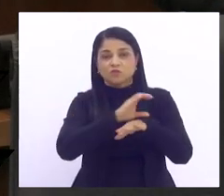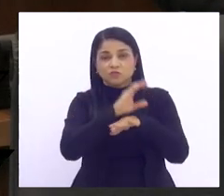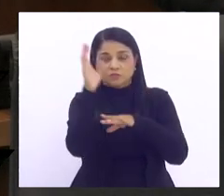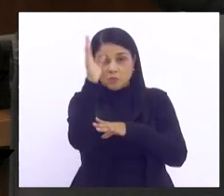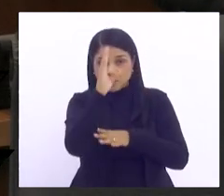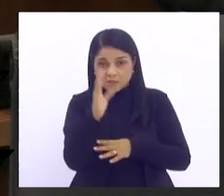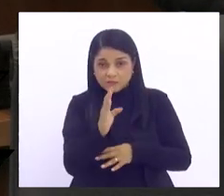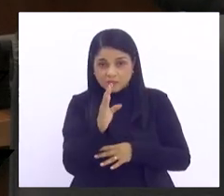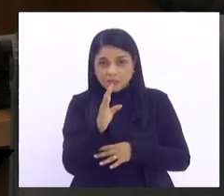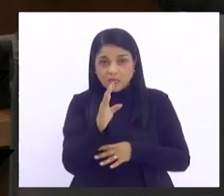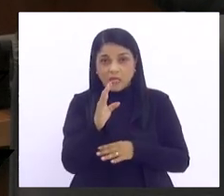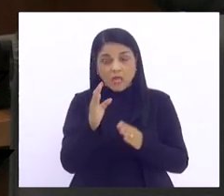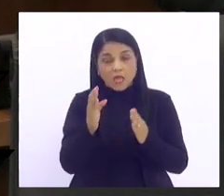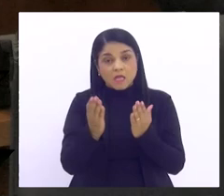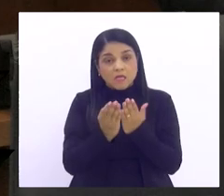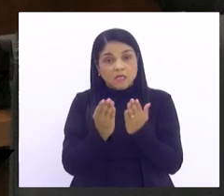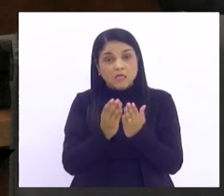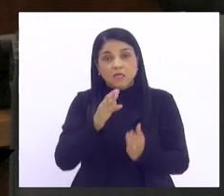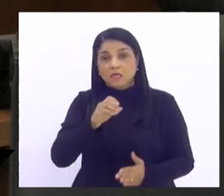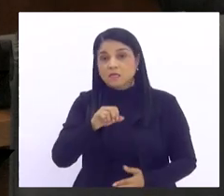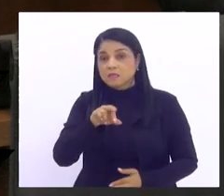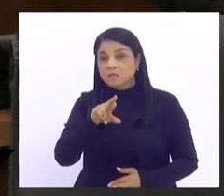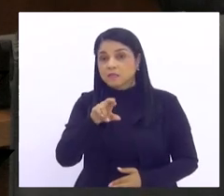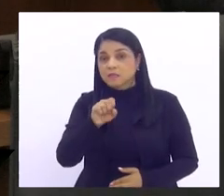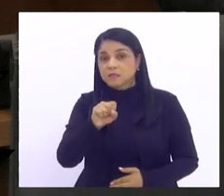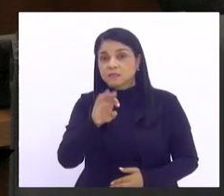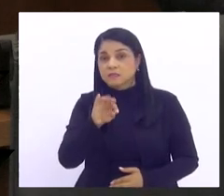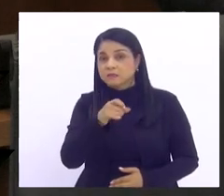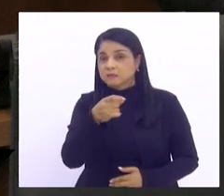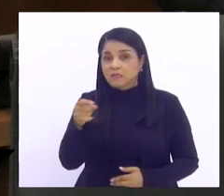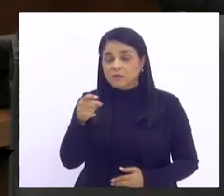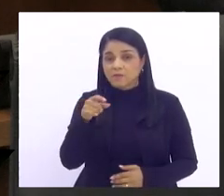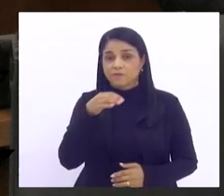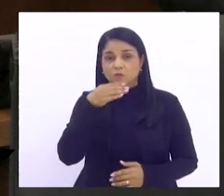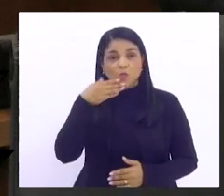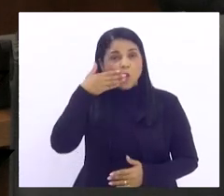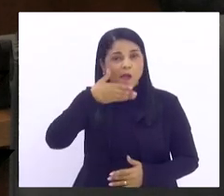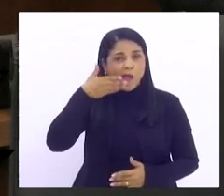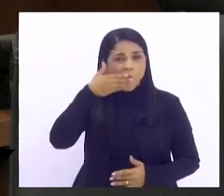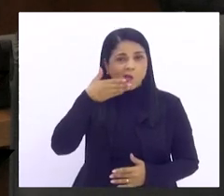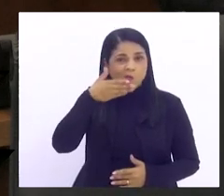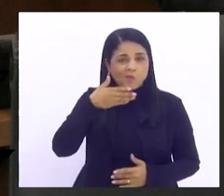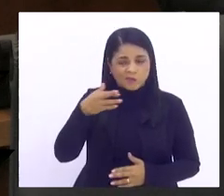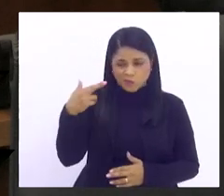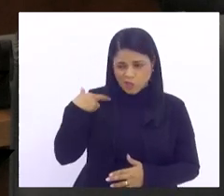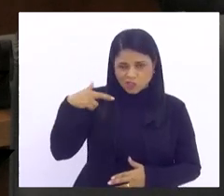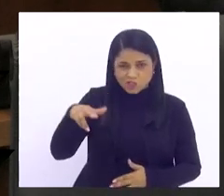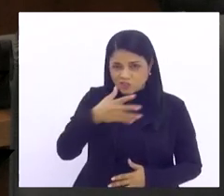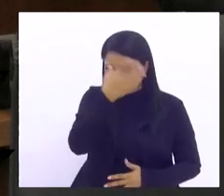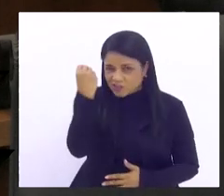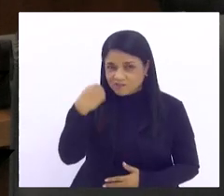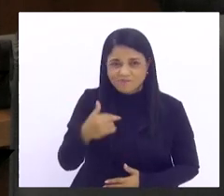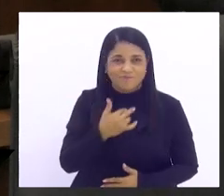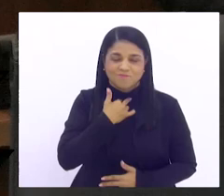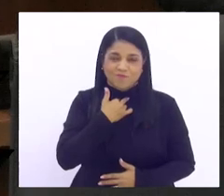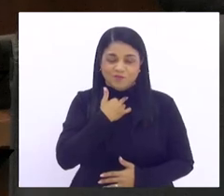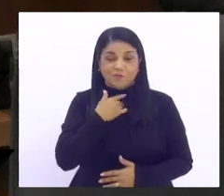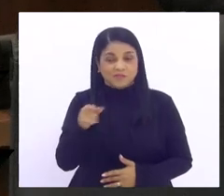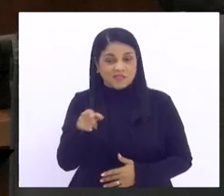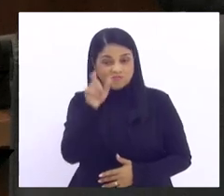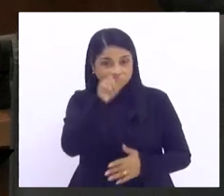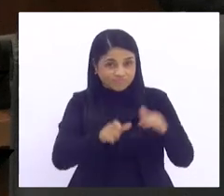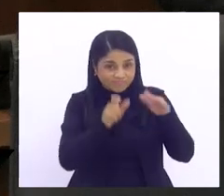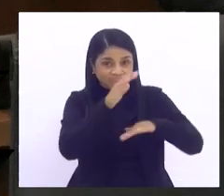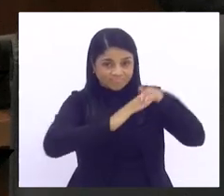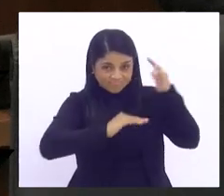cristã. Então, o argumento religioso ele não pode ser escanteado, não pode ser esquecido, mas eles tentam fazer isso. Mas eu vou